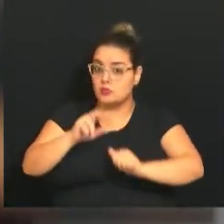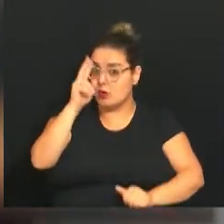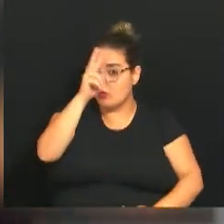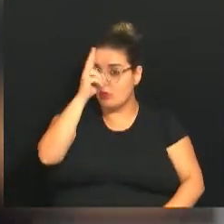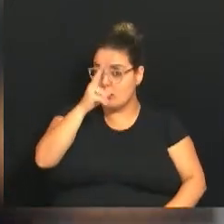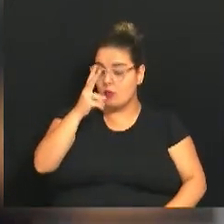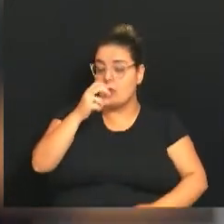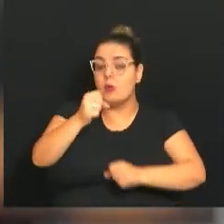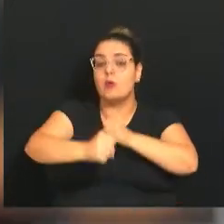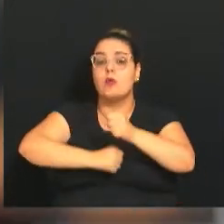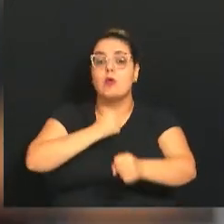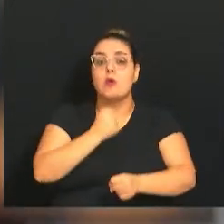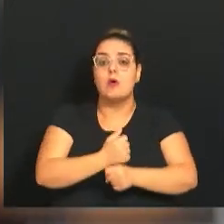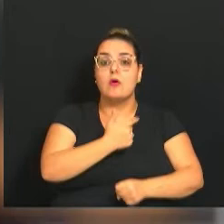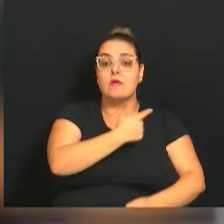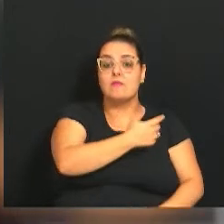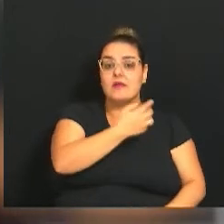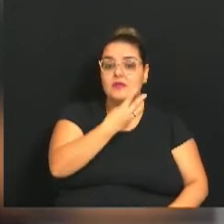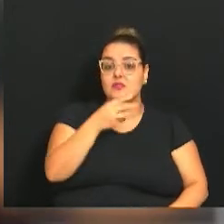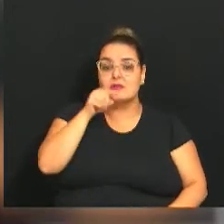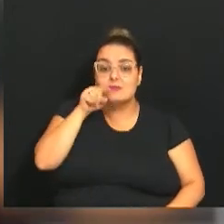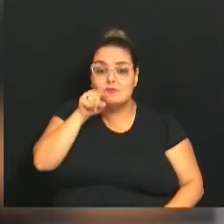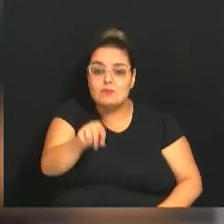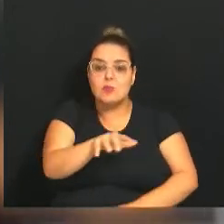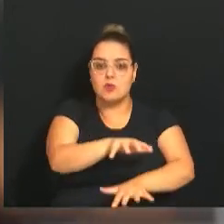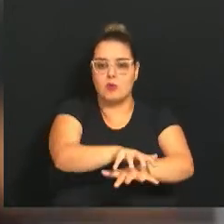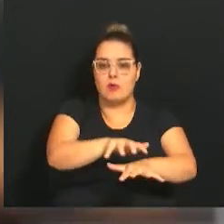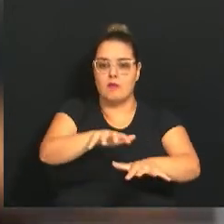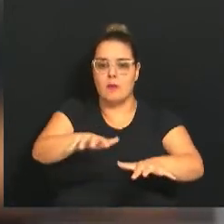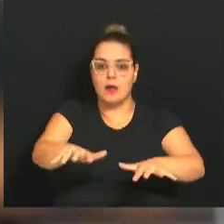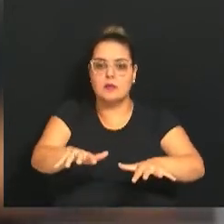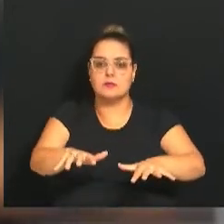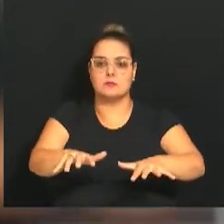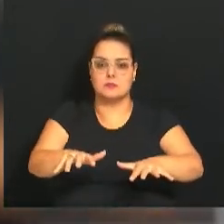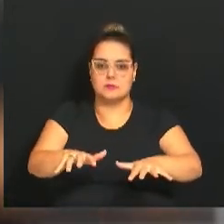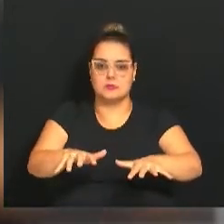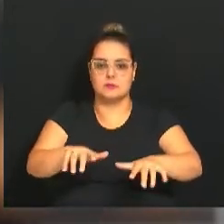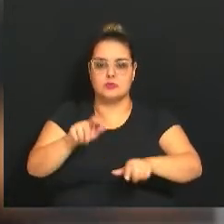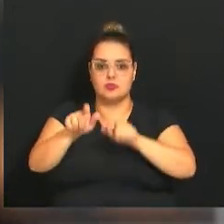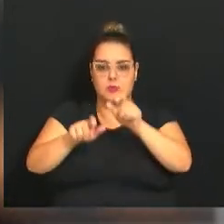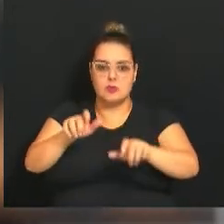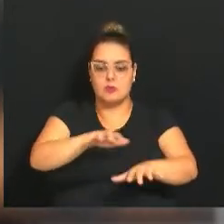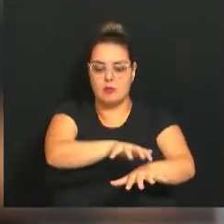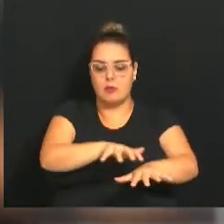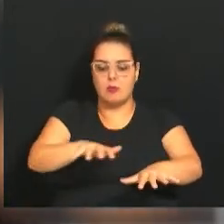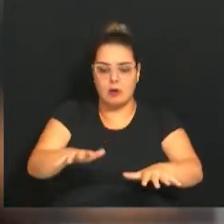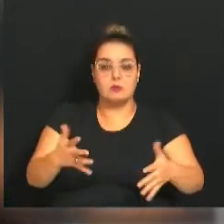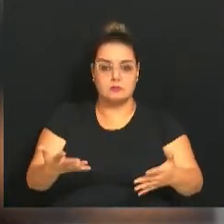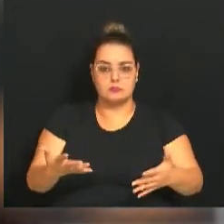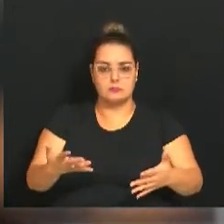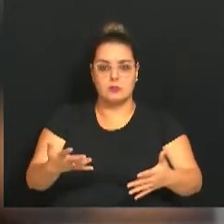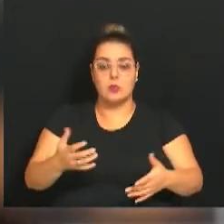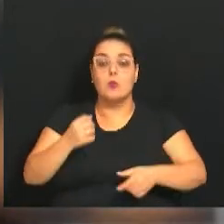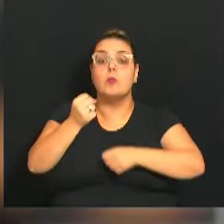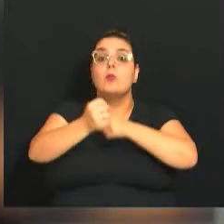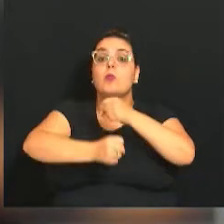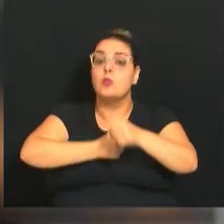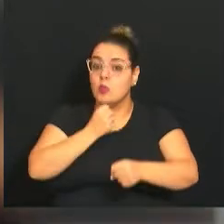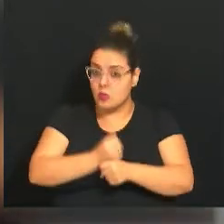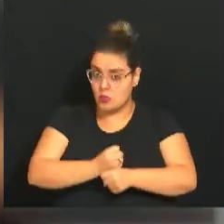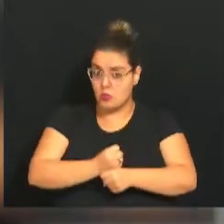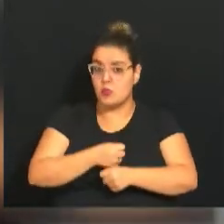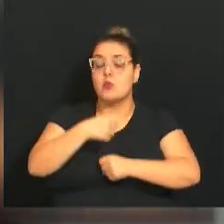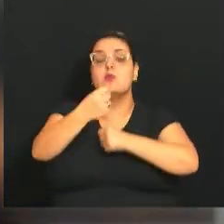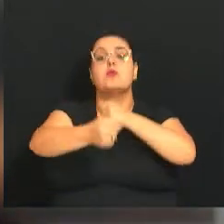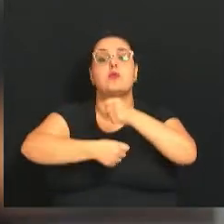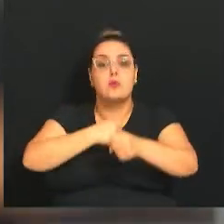anualmente 23 mil afastamentos. Então, para vocês terem ideia, são 23 mil pessoas por ano que pedem auxílio